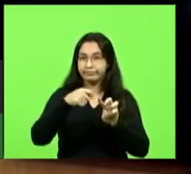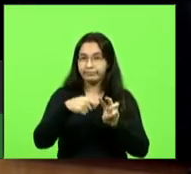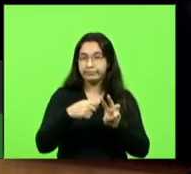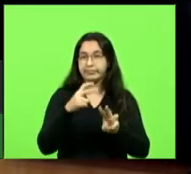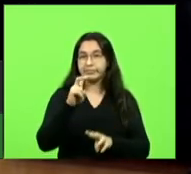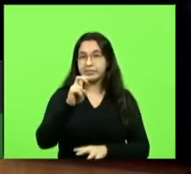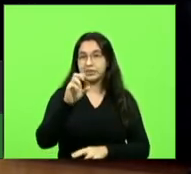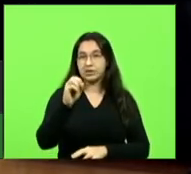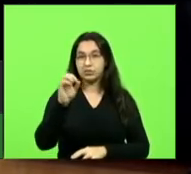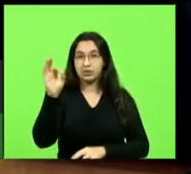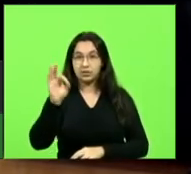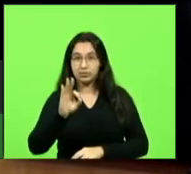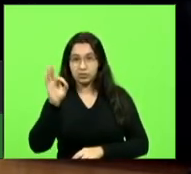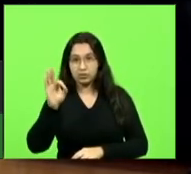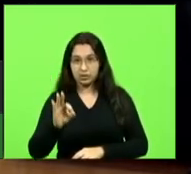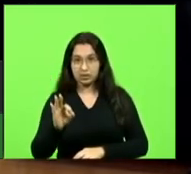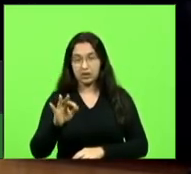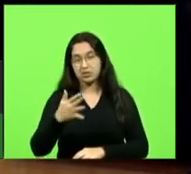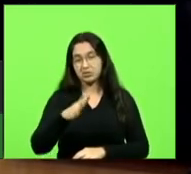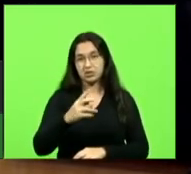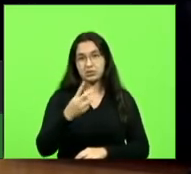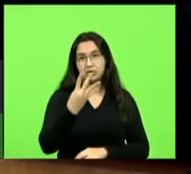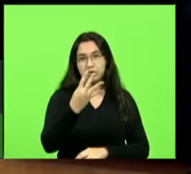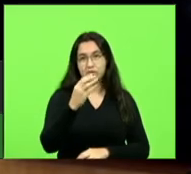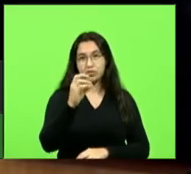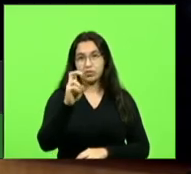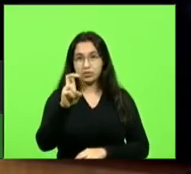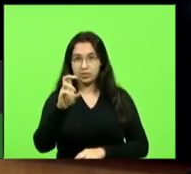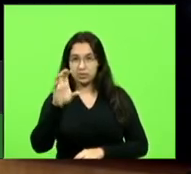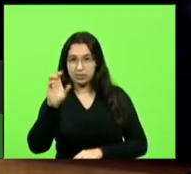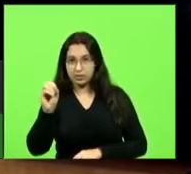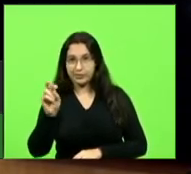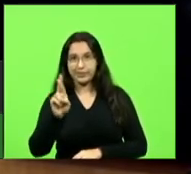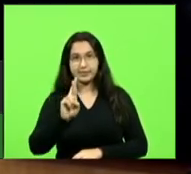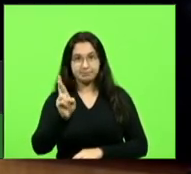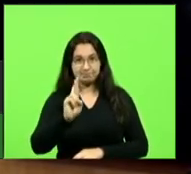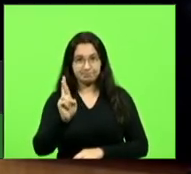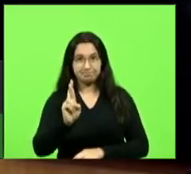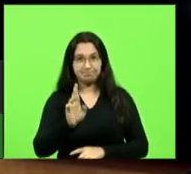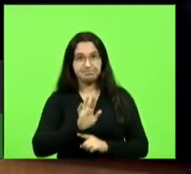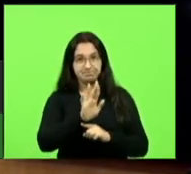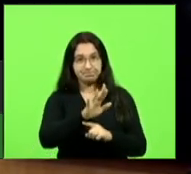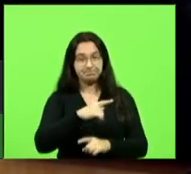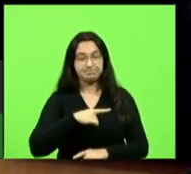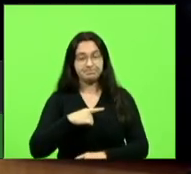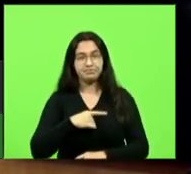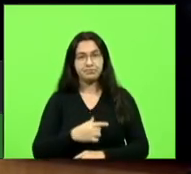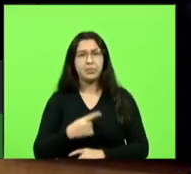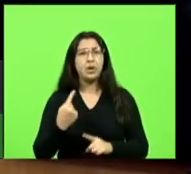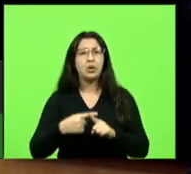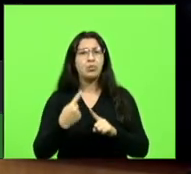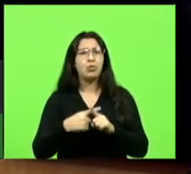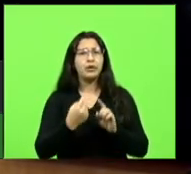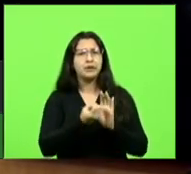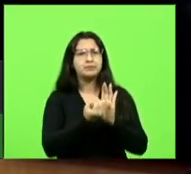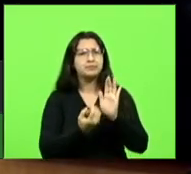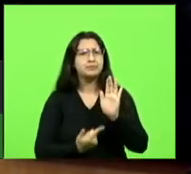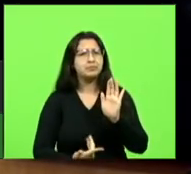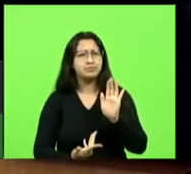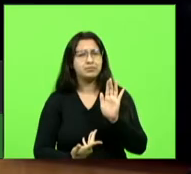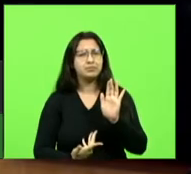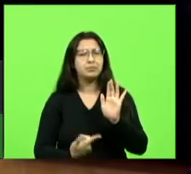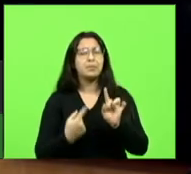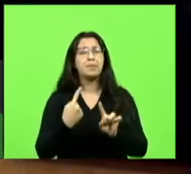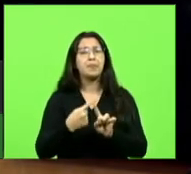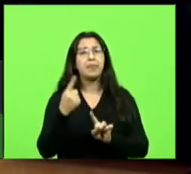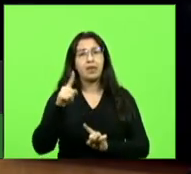50% do valor, ou seja, R$ 450. Por que que eu trouxe essa redação? Porque é a redação